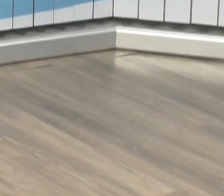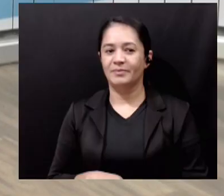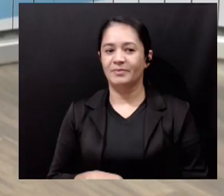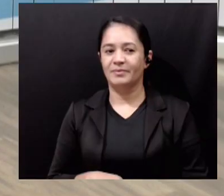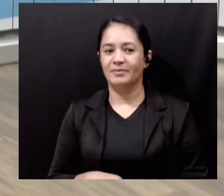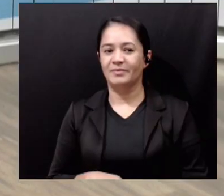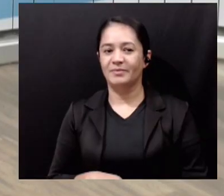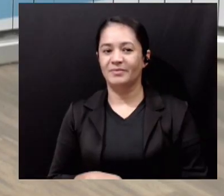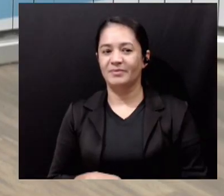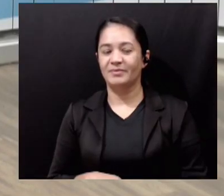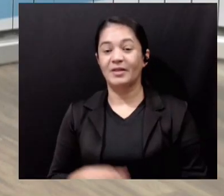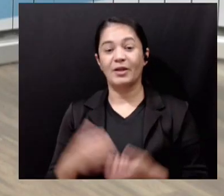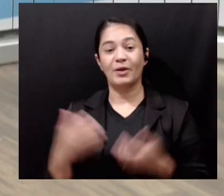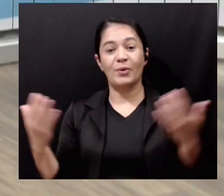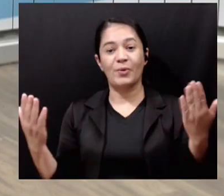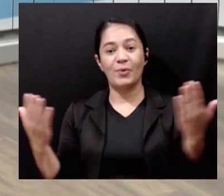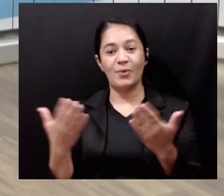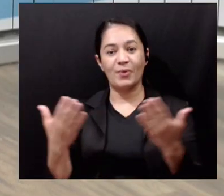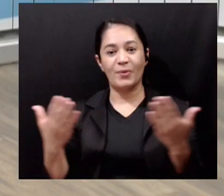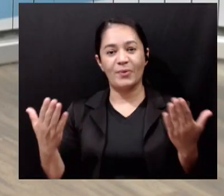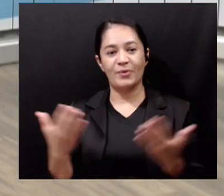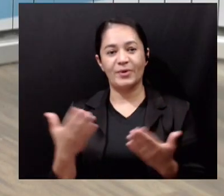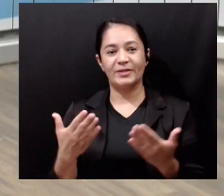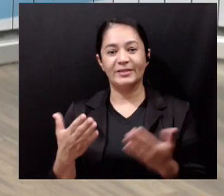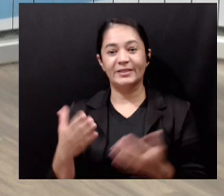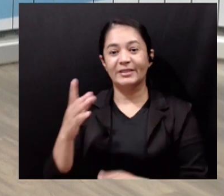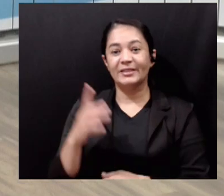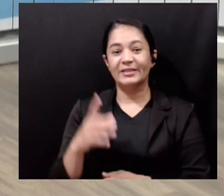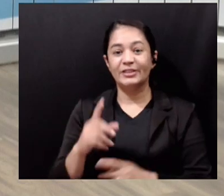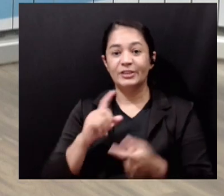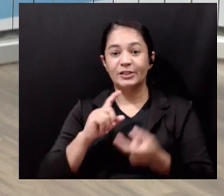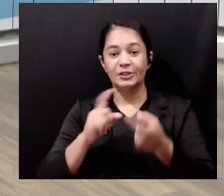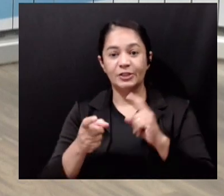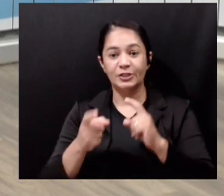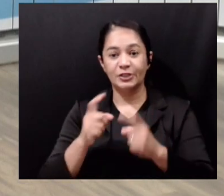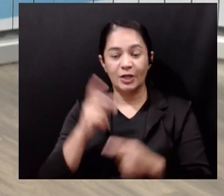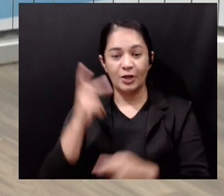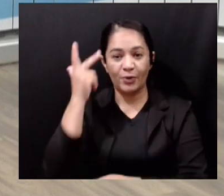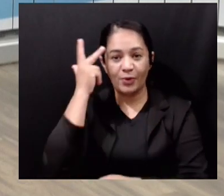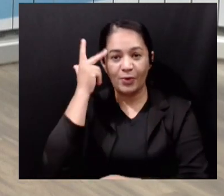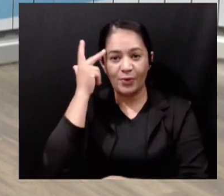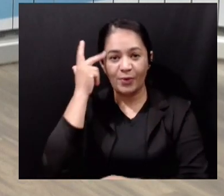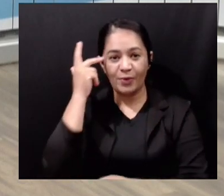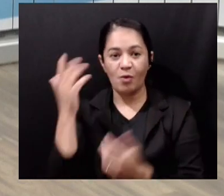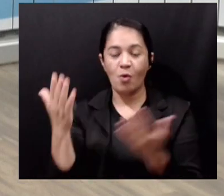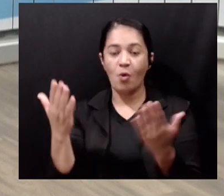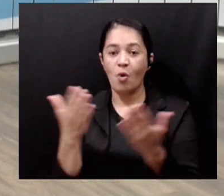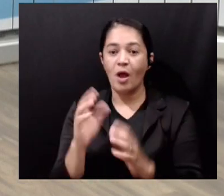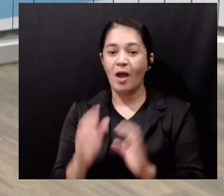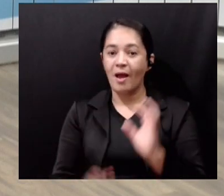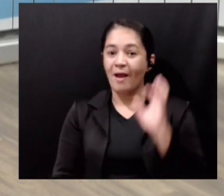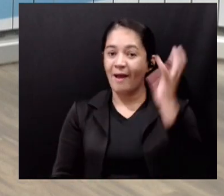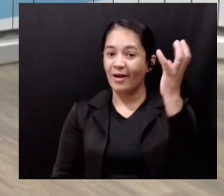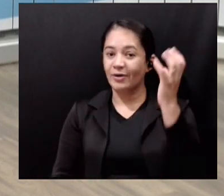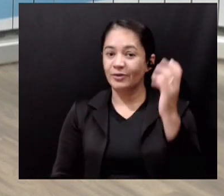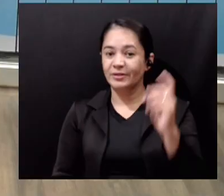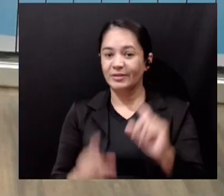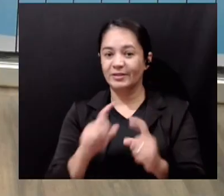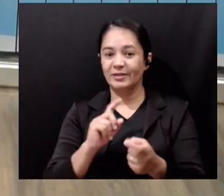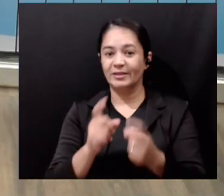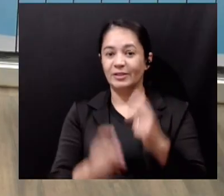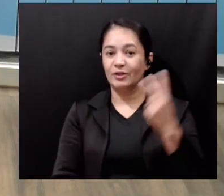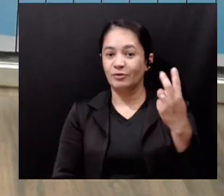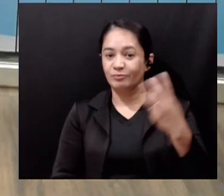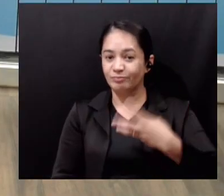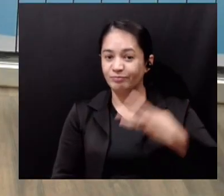E hoje, logo mais, é dia de reunião ordinária. Hoje acontece a terceira do ano de 2025.